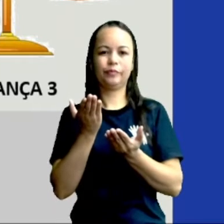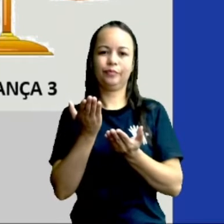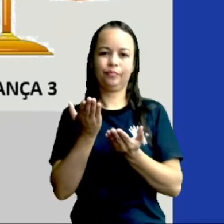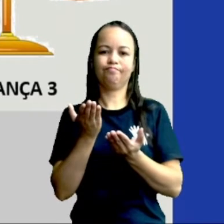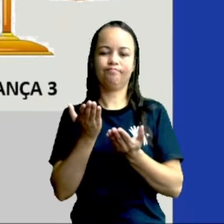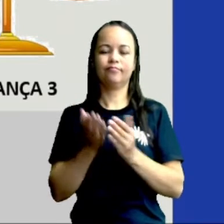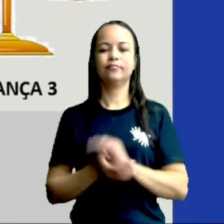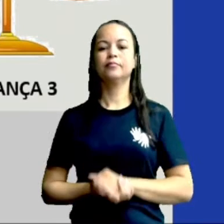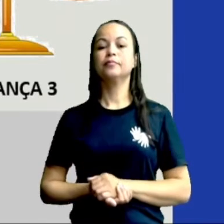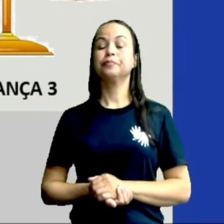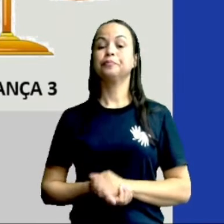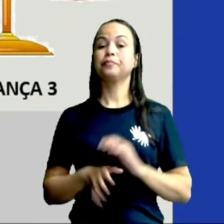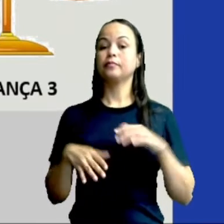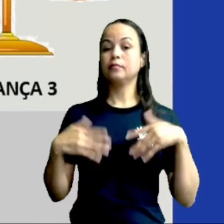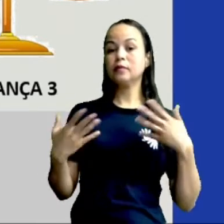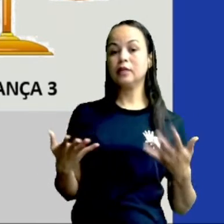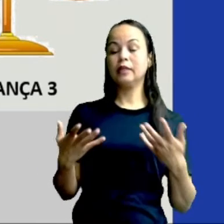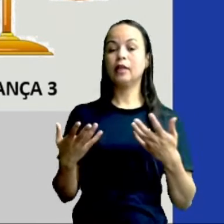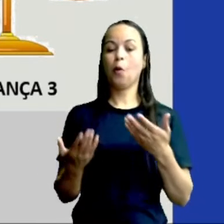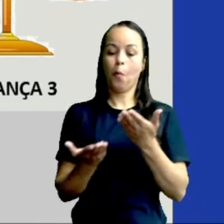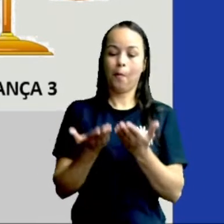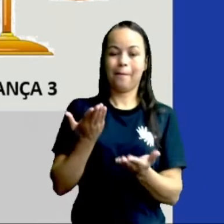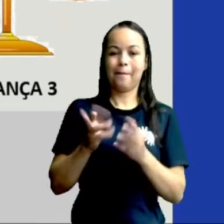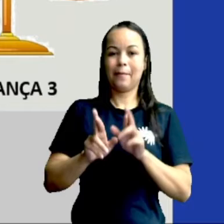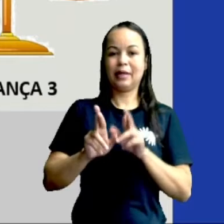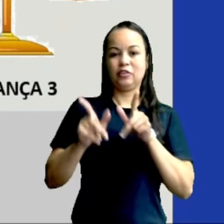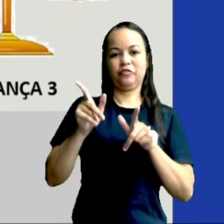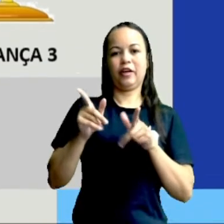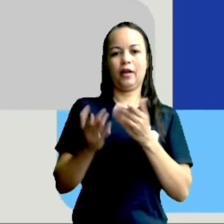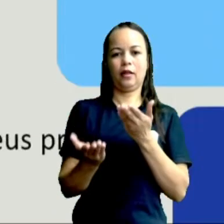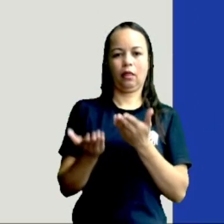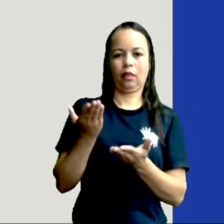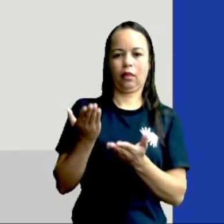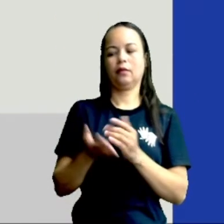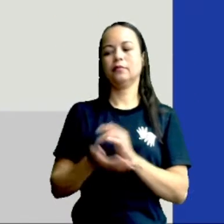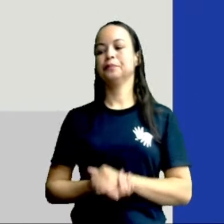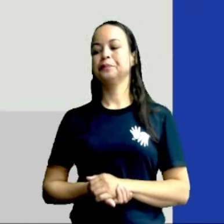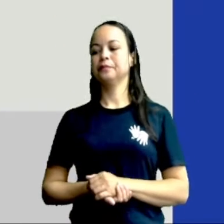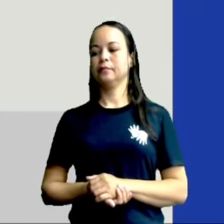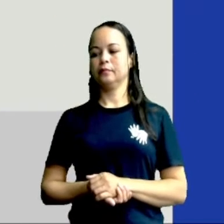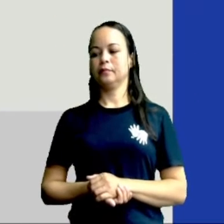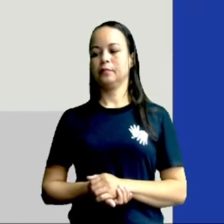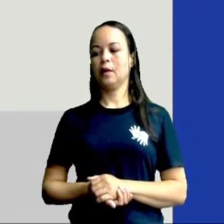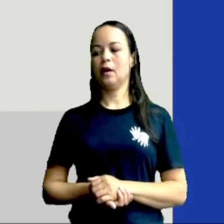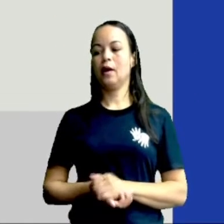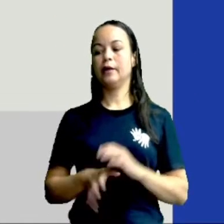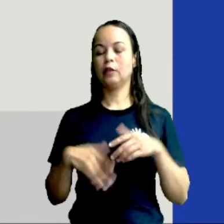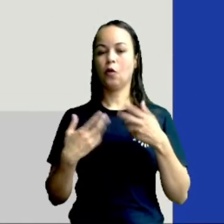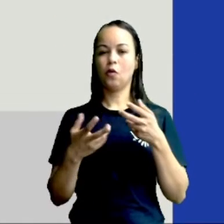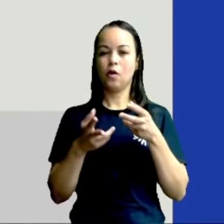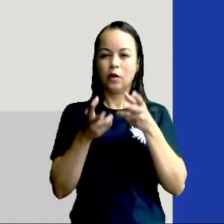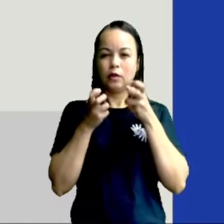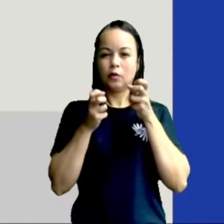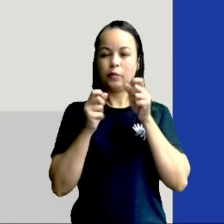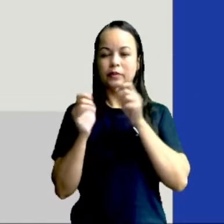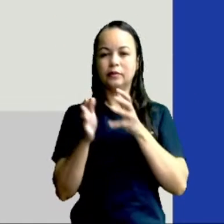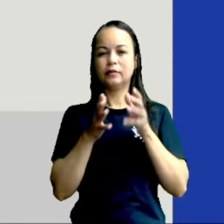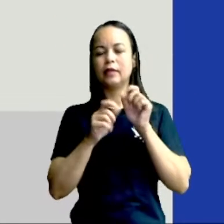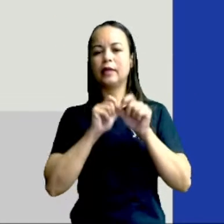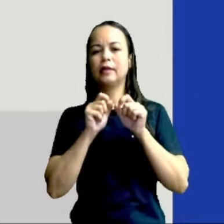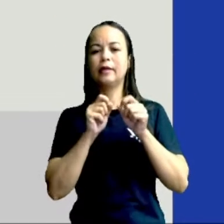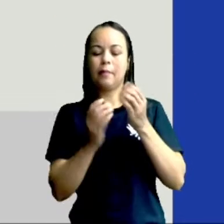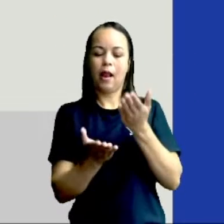há um equilíbrio. Então, pesos diferentes, ok? Então vamos lá. Veja, a gente percebe que